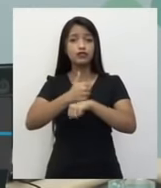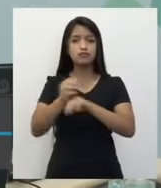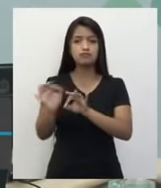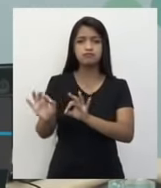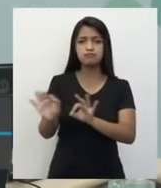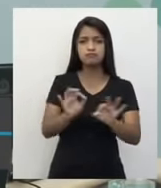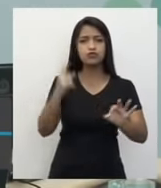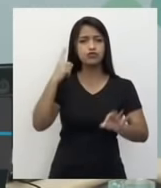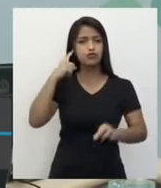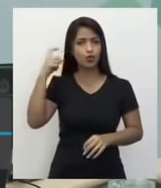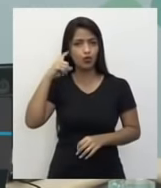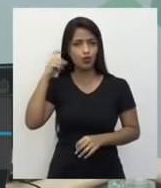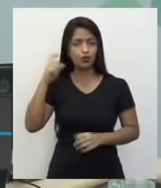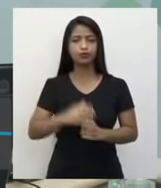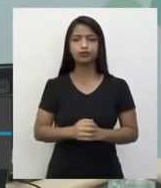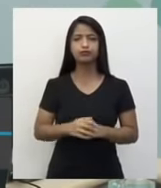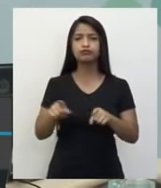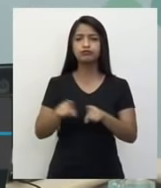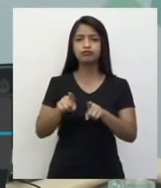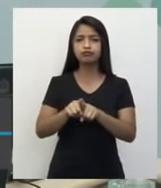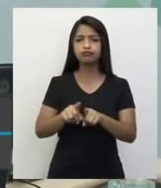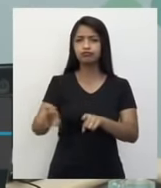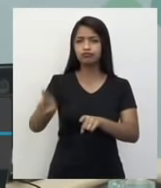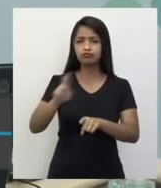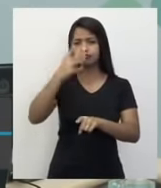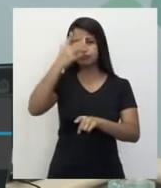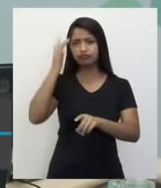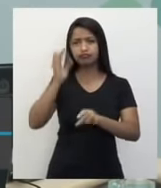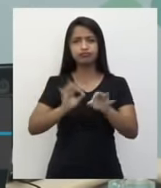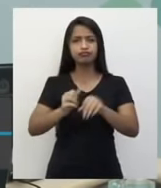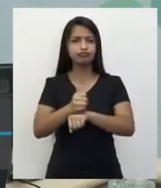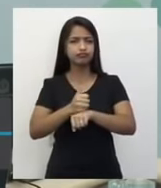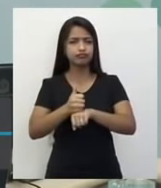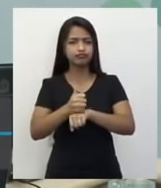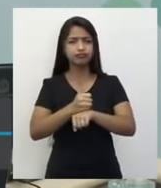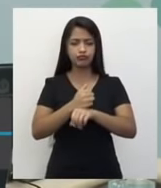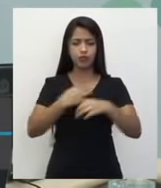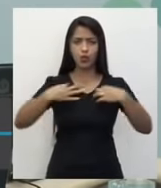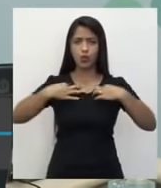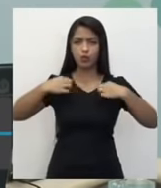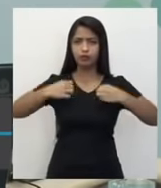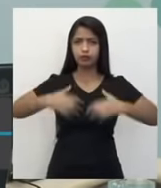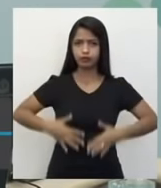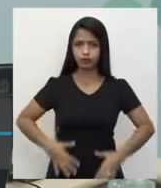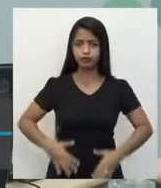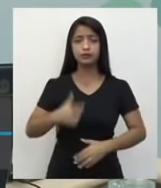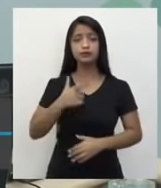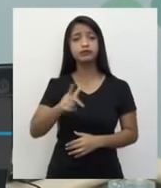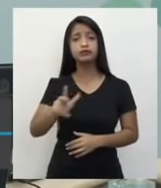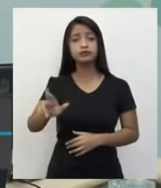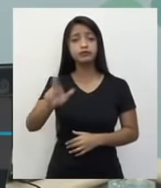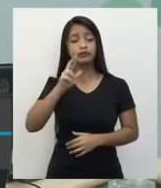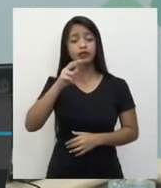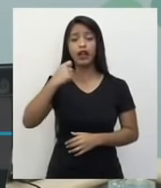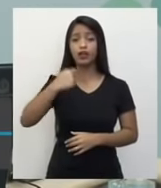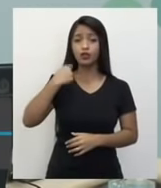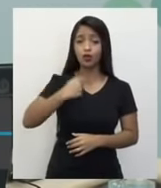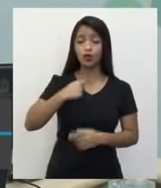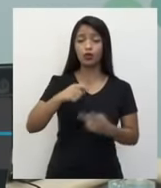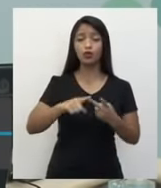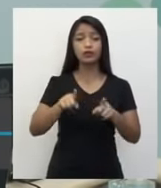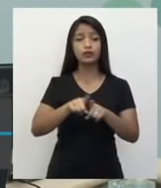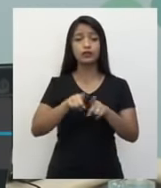roteiristas. O Jonatas também citou uma coisa aqui bem interessante. Atores, figurinistas, né? Ele citou